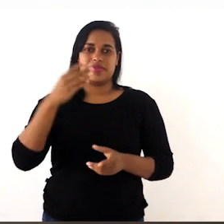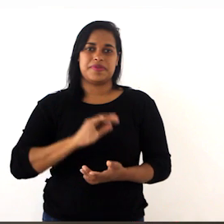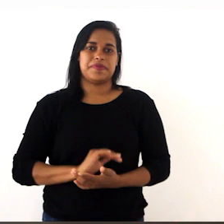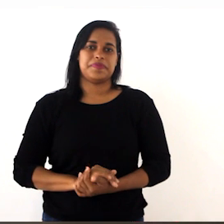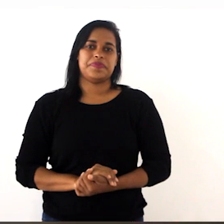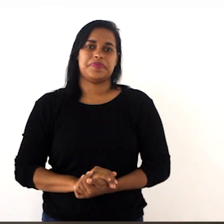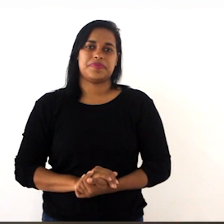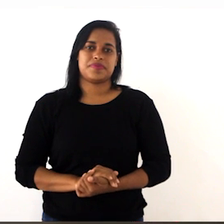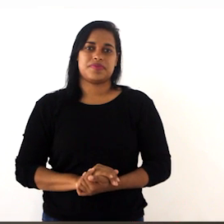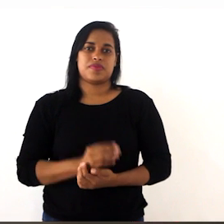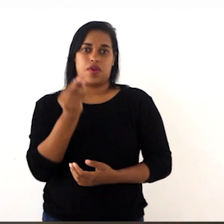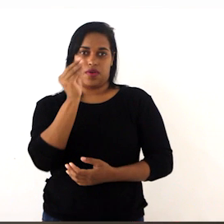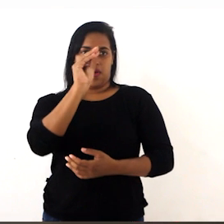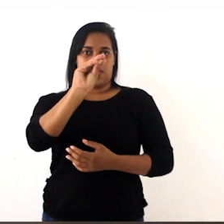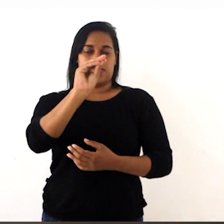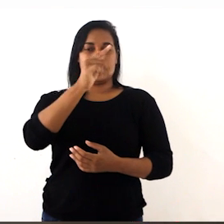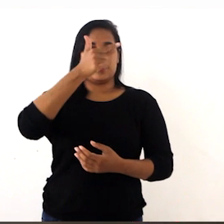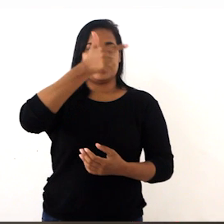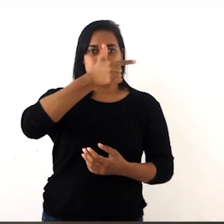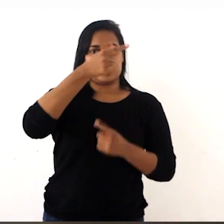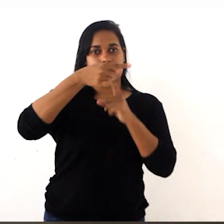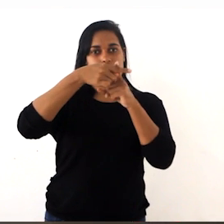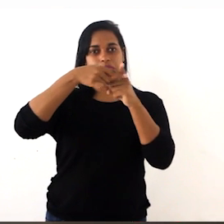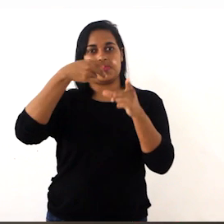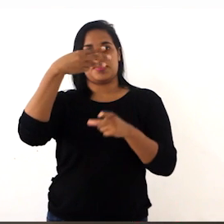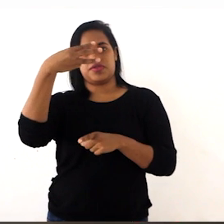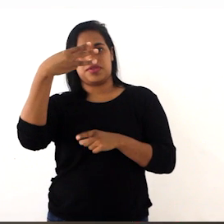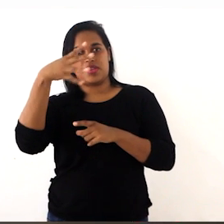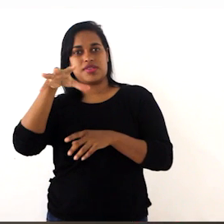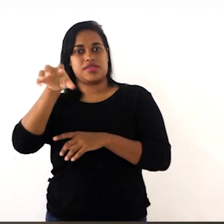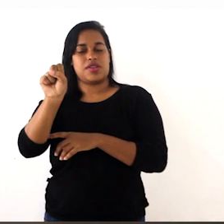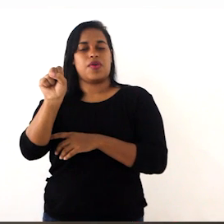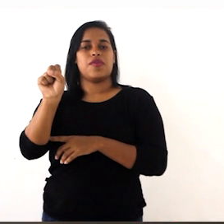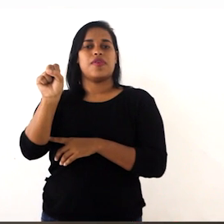Vamos colocar aqui 2 mais 3, salvar.